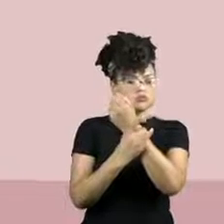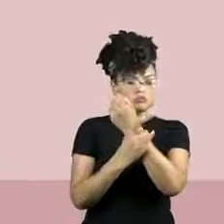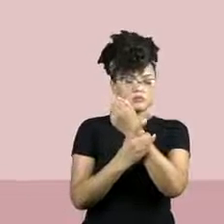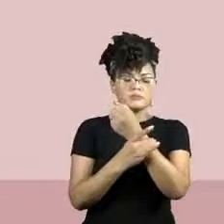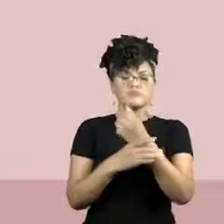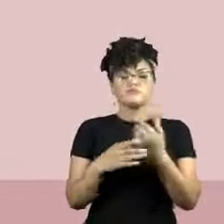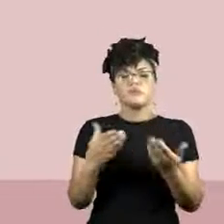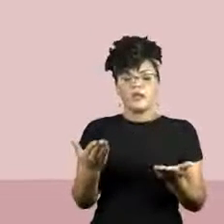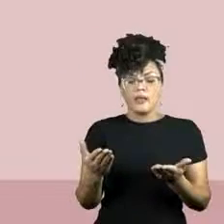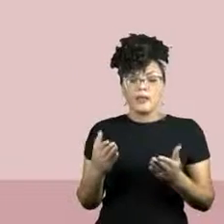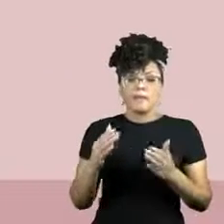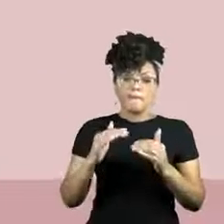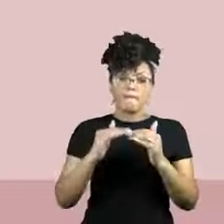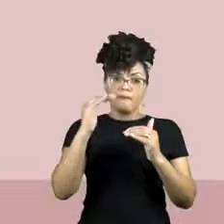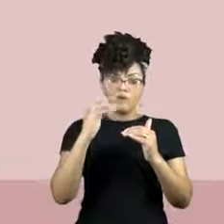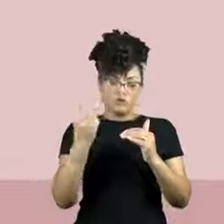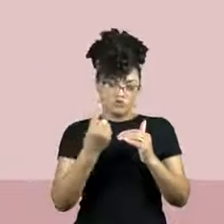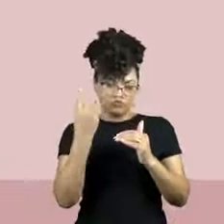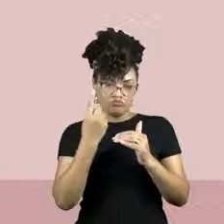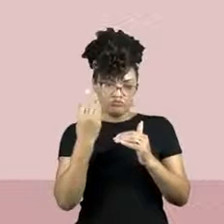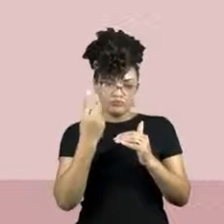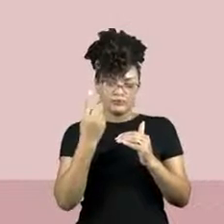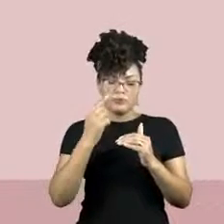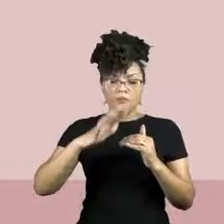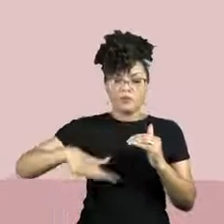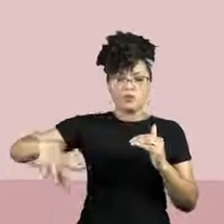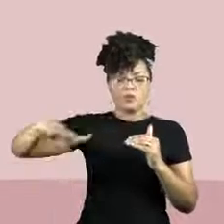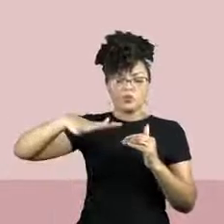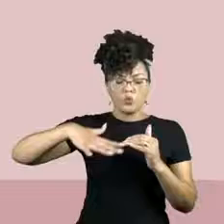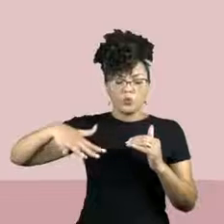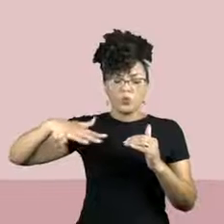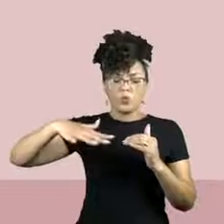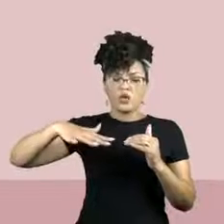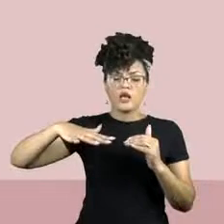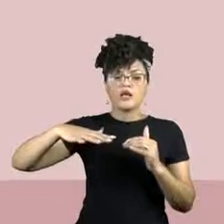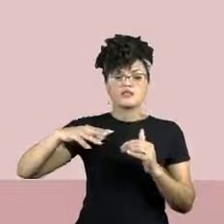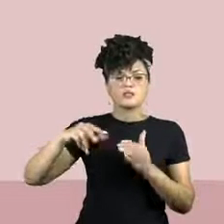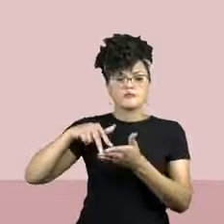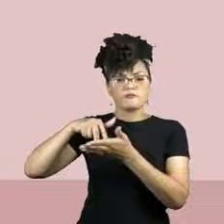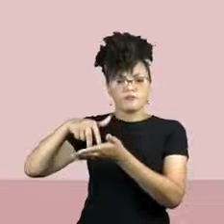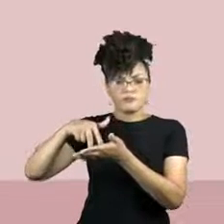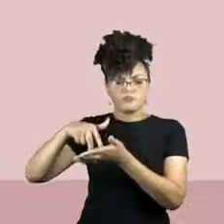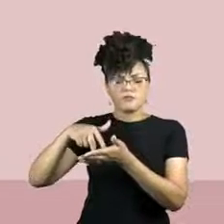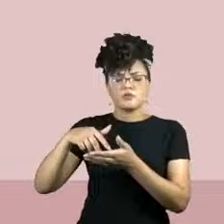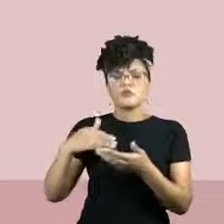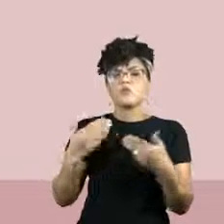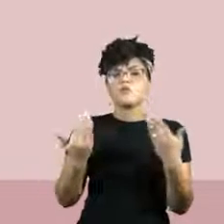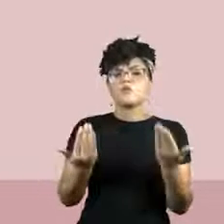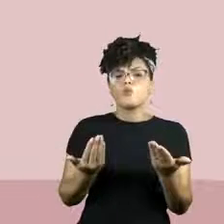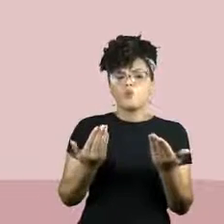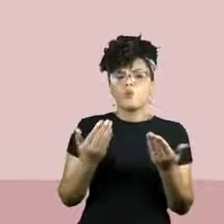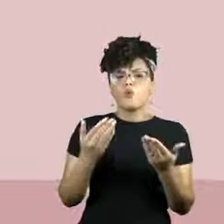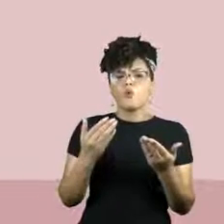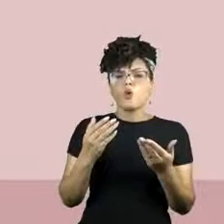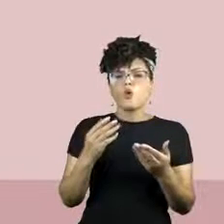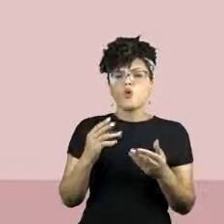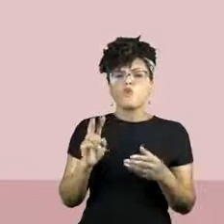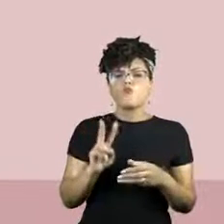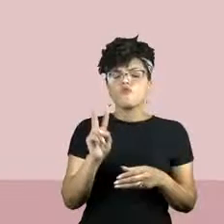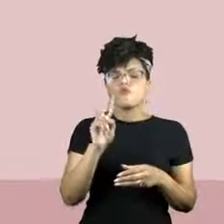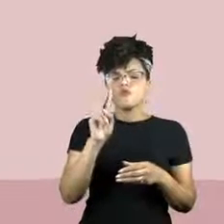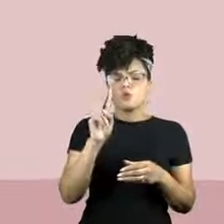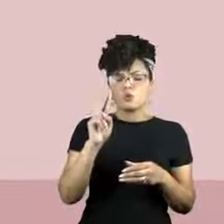sejam estáveis. Tá? Porém, qual valor é o valor correto? Vamos dizer, qual que é o valor pelo qual a literatura se baseia,